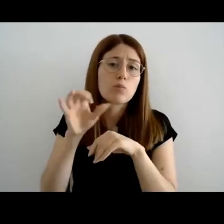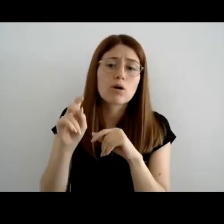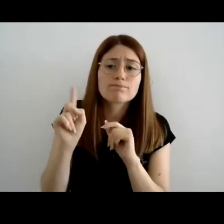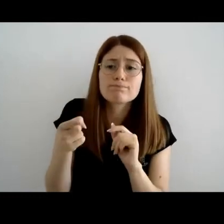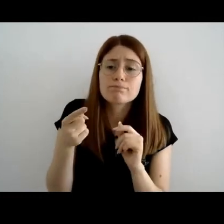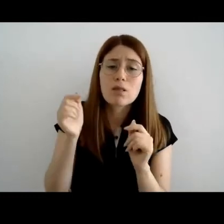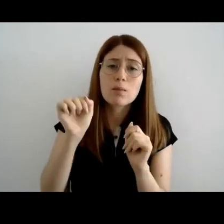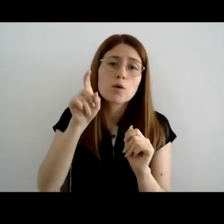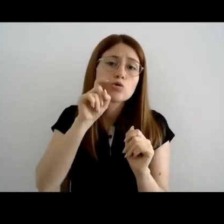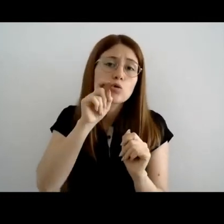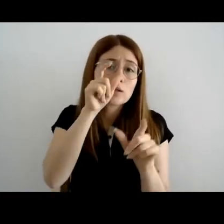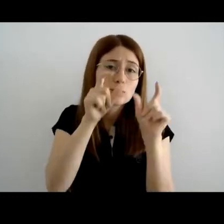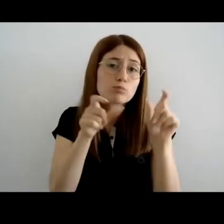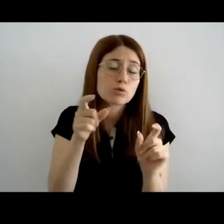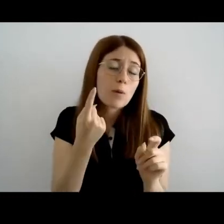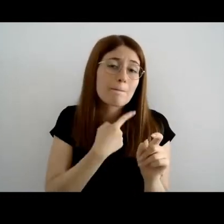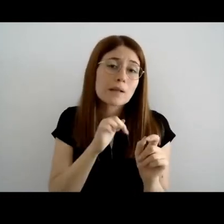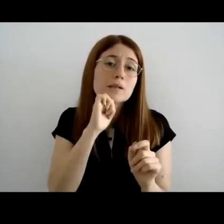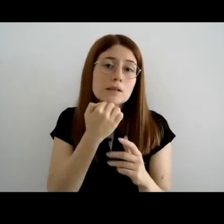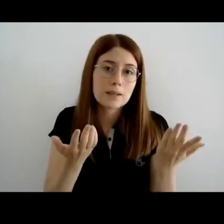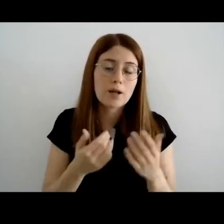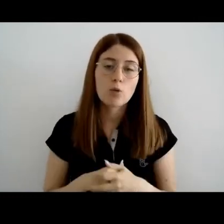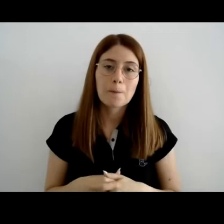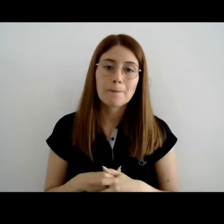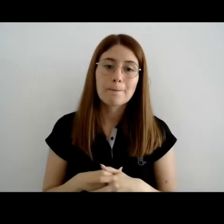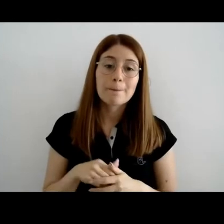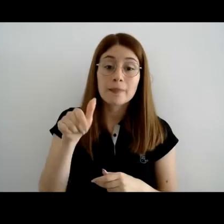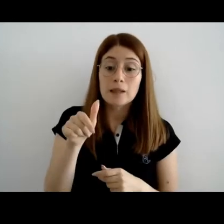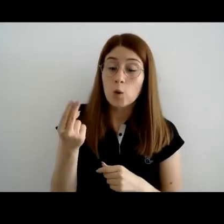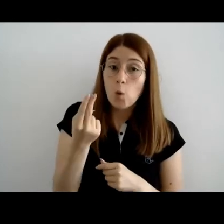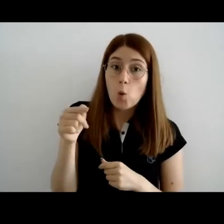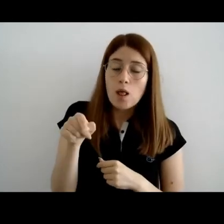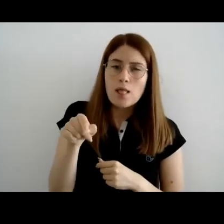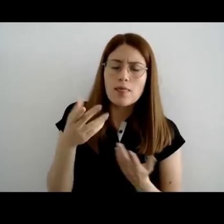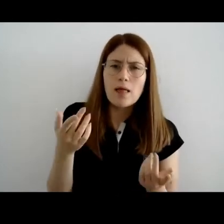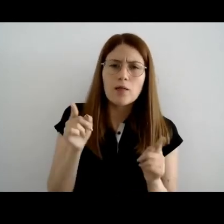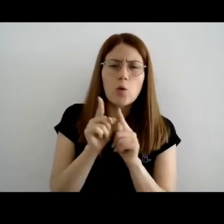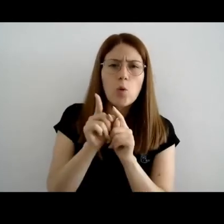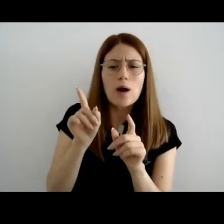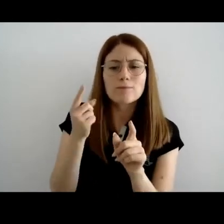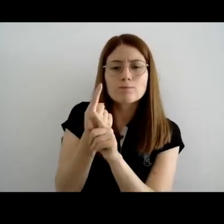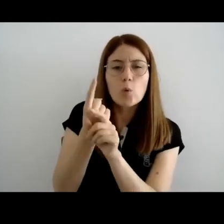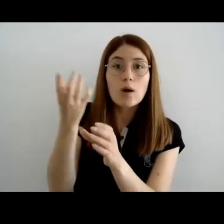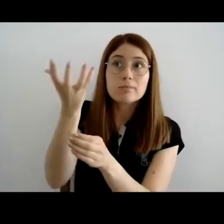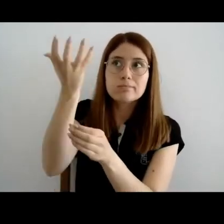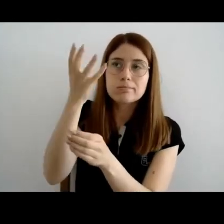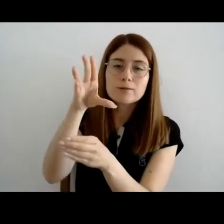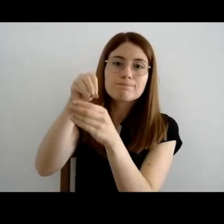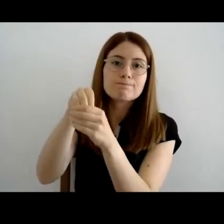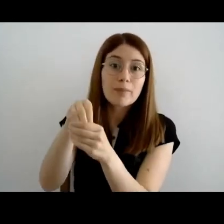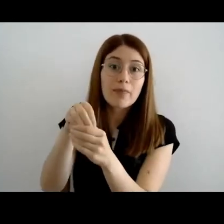de segurança dos intervenientes. Esta unidade foi criada como uma elite dentro da elite, na década de